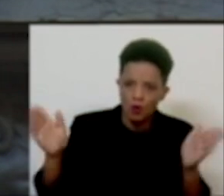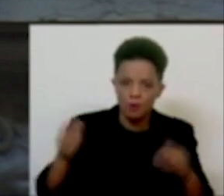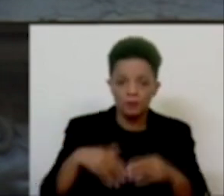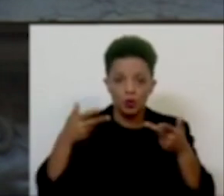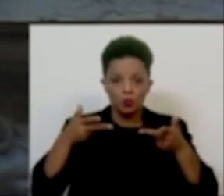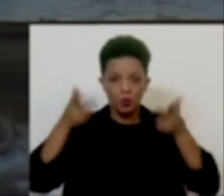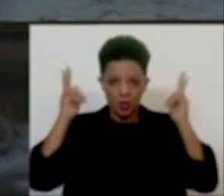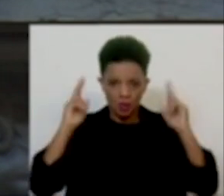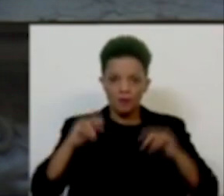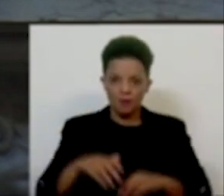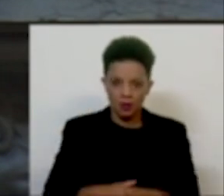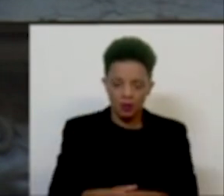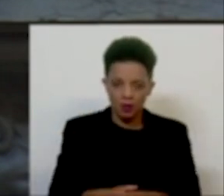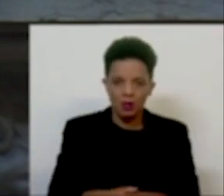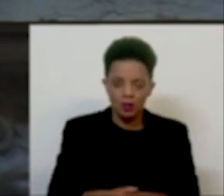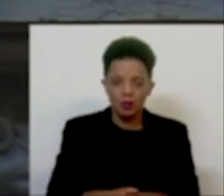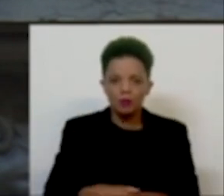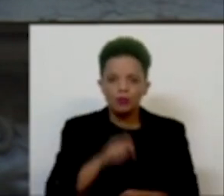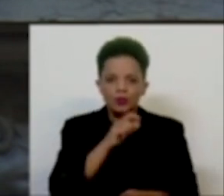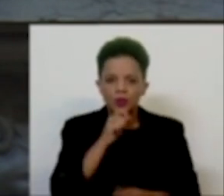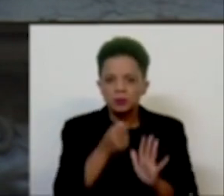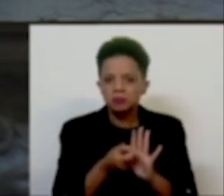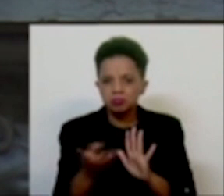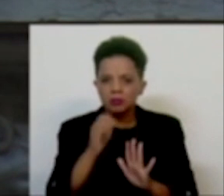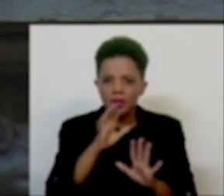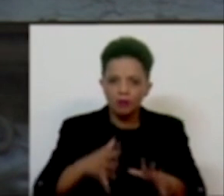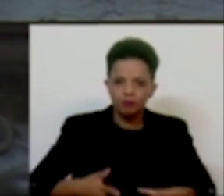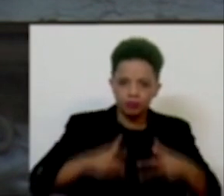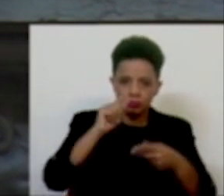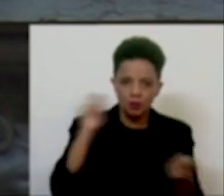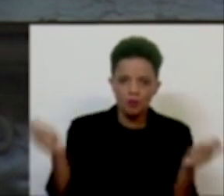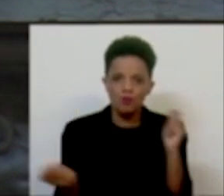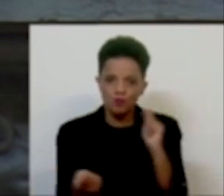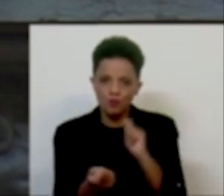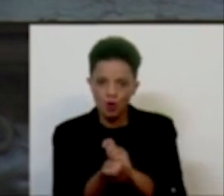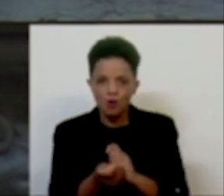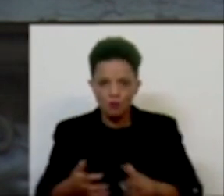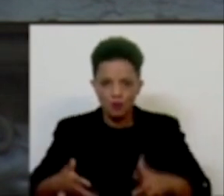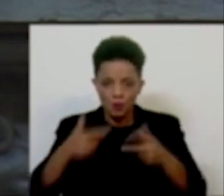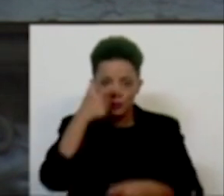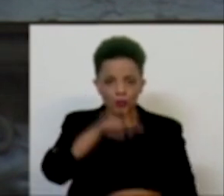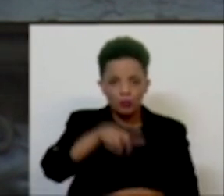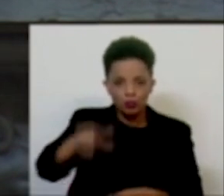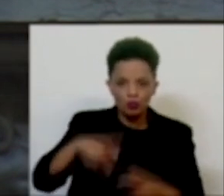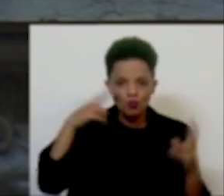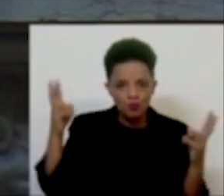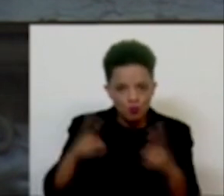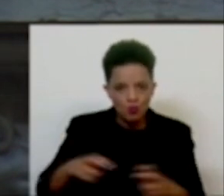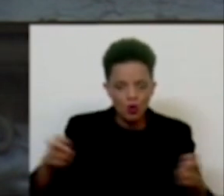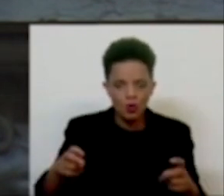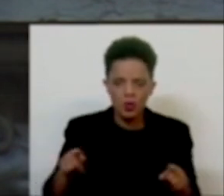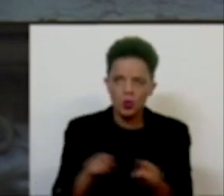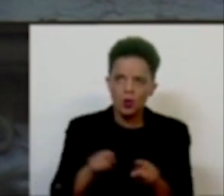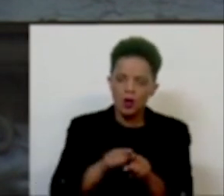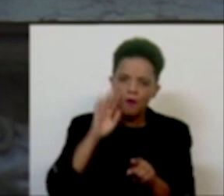e declinável em várias possibilidades de evolução e transformação. E as pessoas descobriram-se sujeitos do